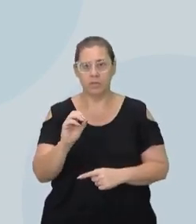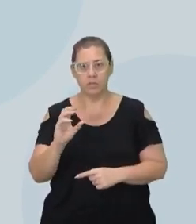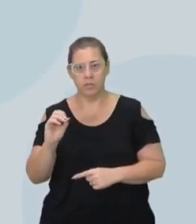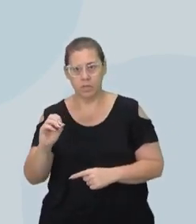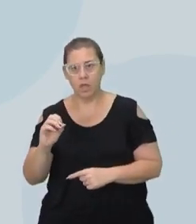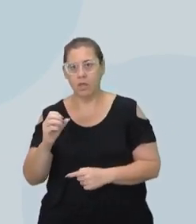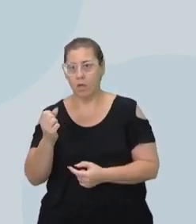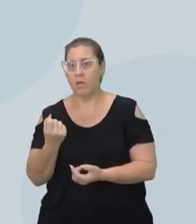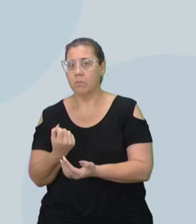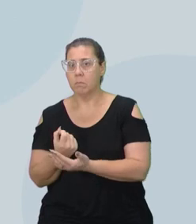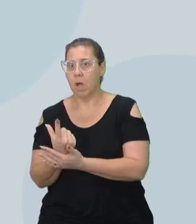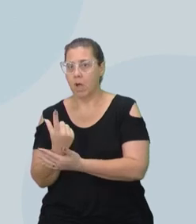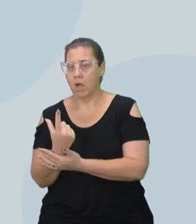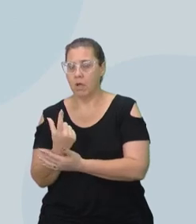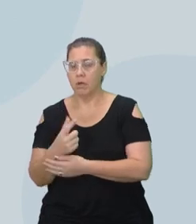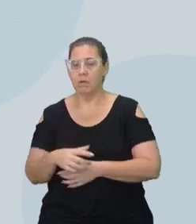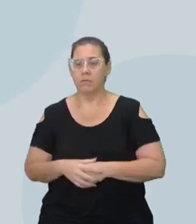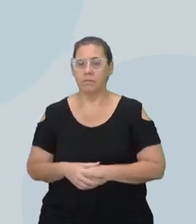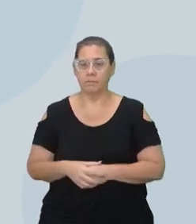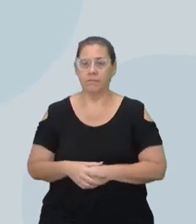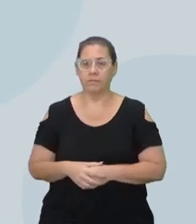valor cobrado,